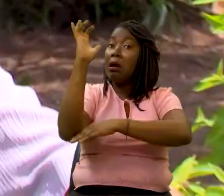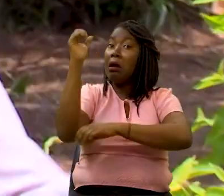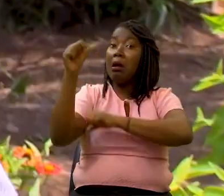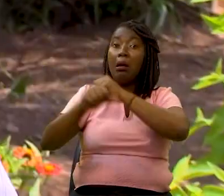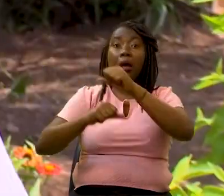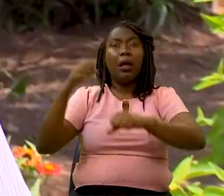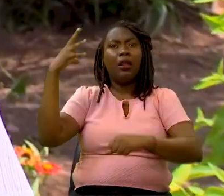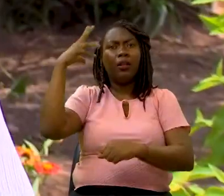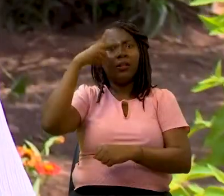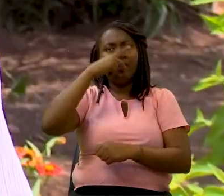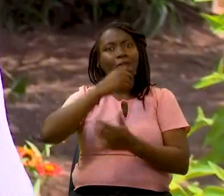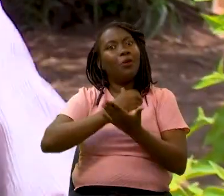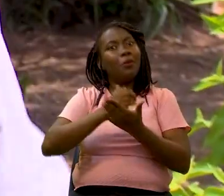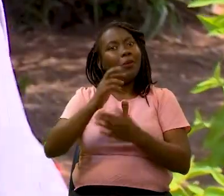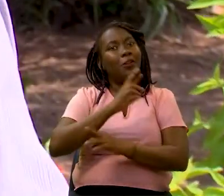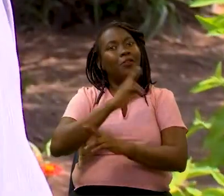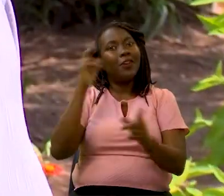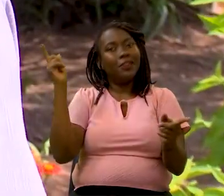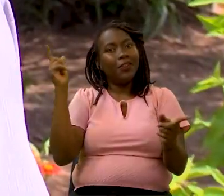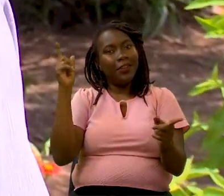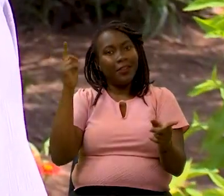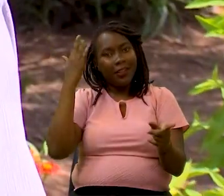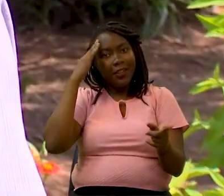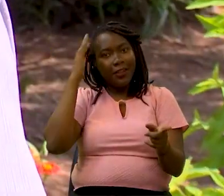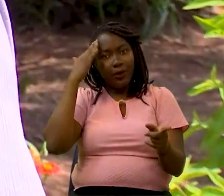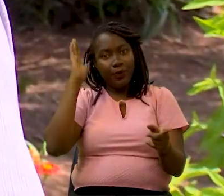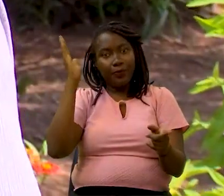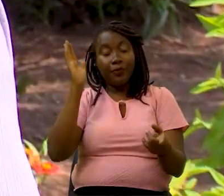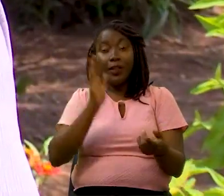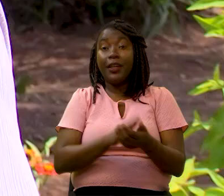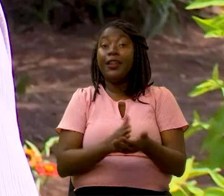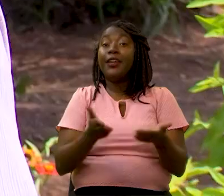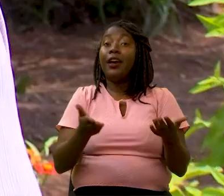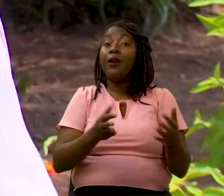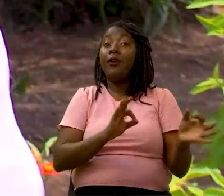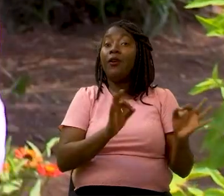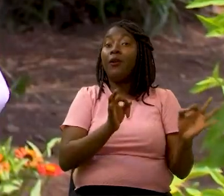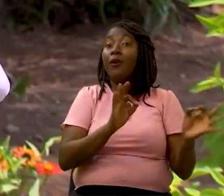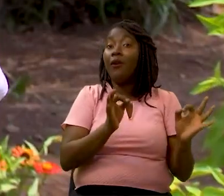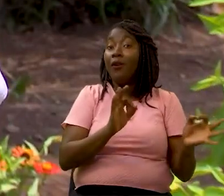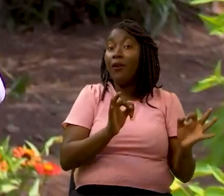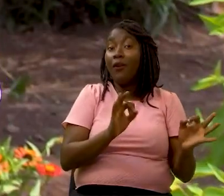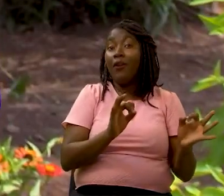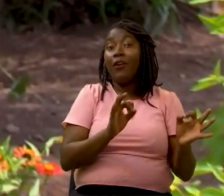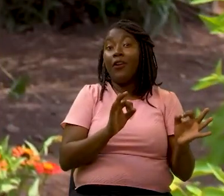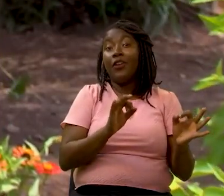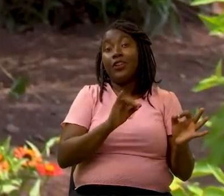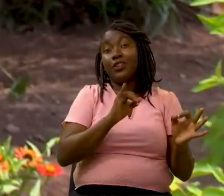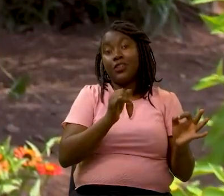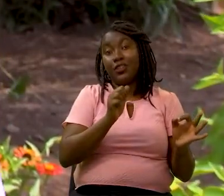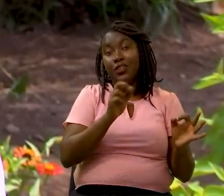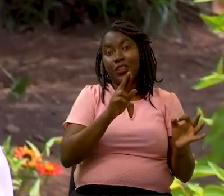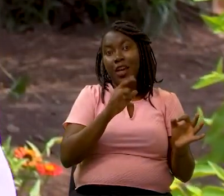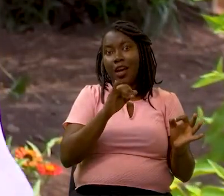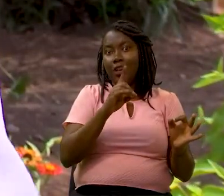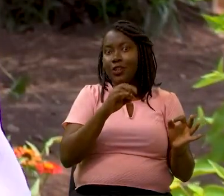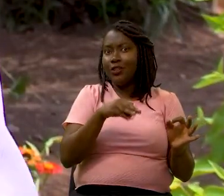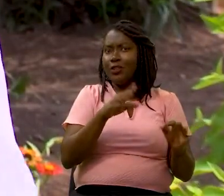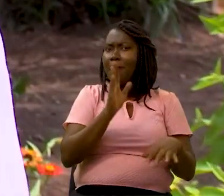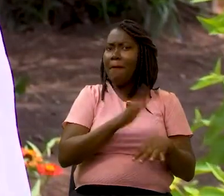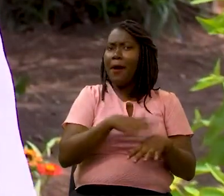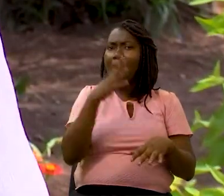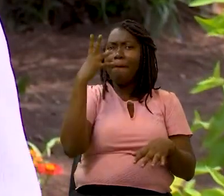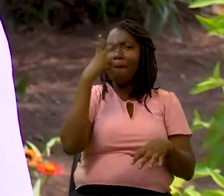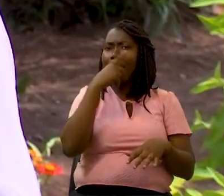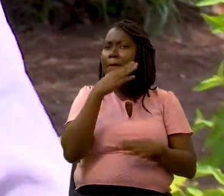essas árvores. Ficou muito lindo. Aí começou já a ficar diferente, entendeu? E agora estão fazendo aí um jardim aí